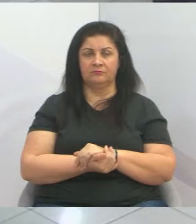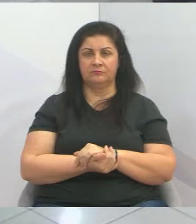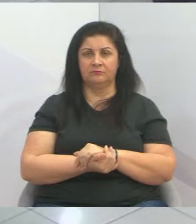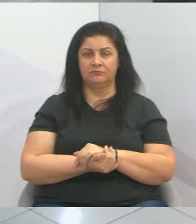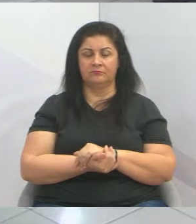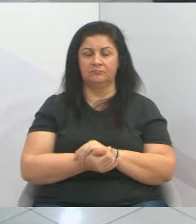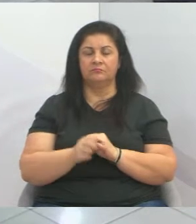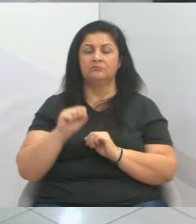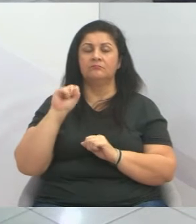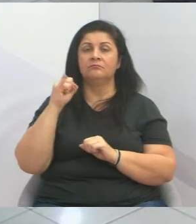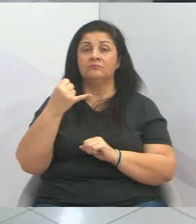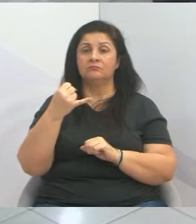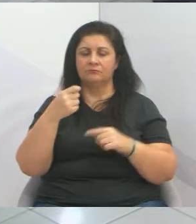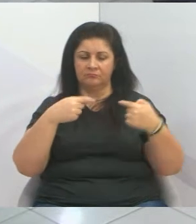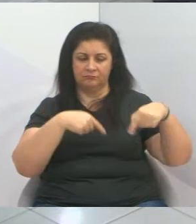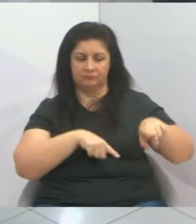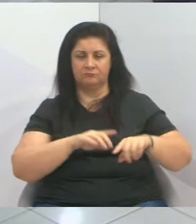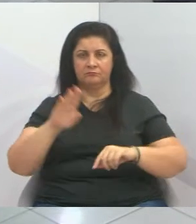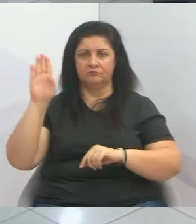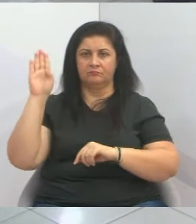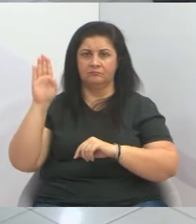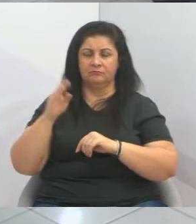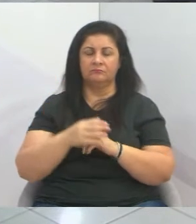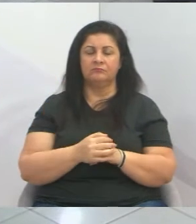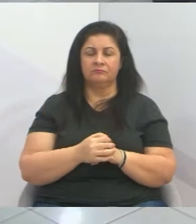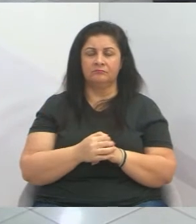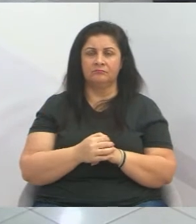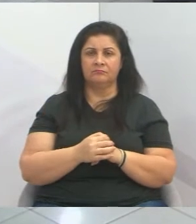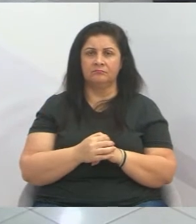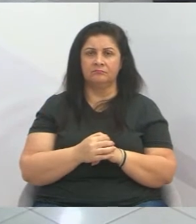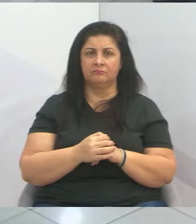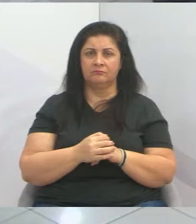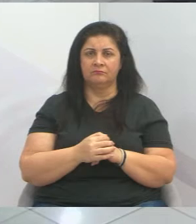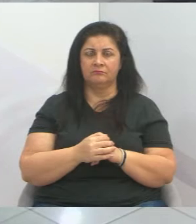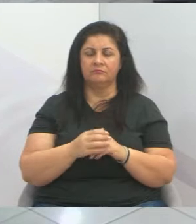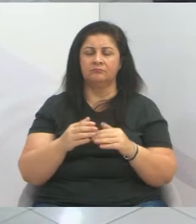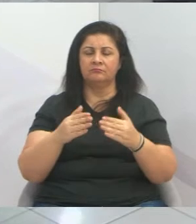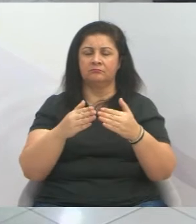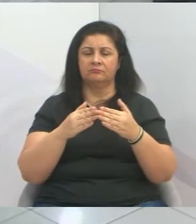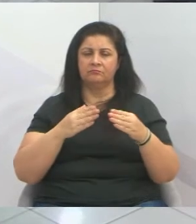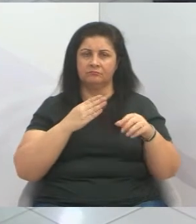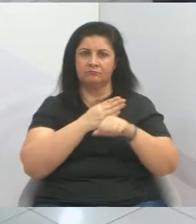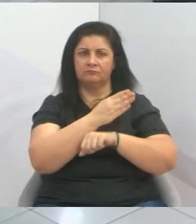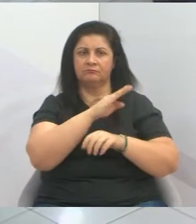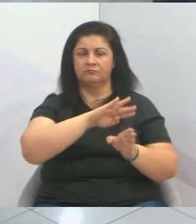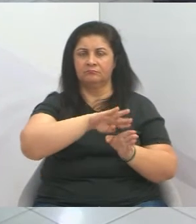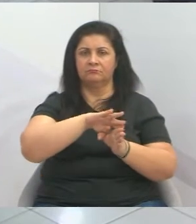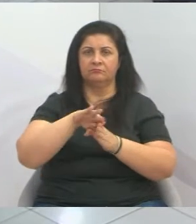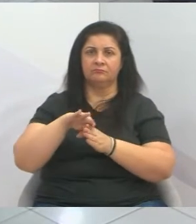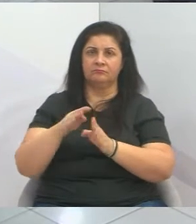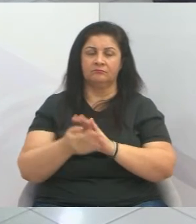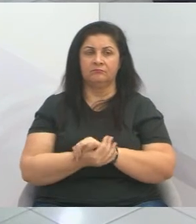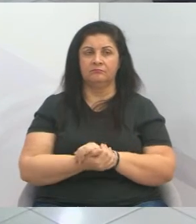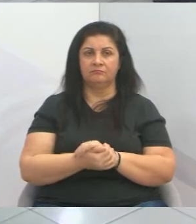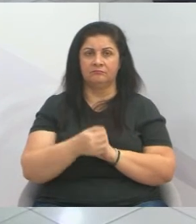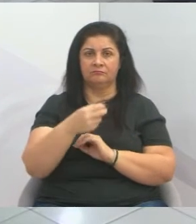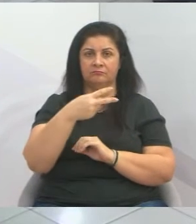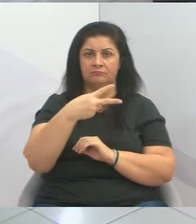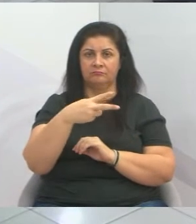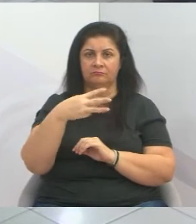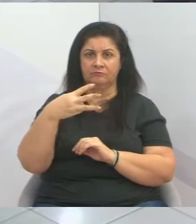requerimento tá em volta ações que foram encontrados por favor se manifesta levantando os braços requerimento aprovado próximo requerimento